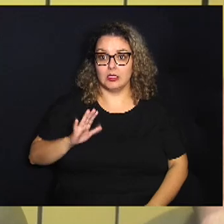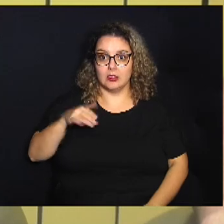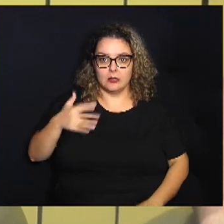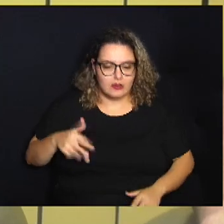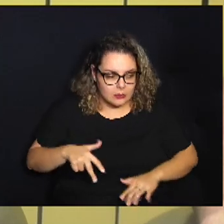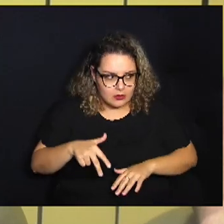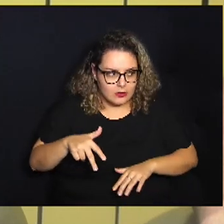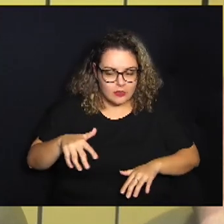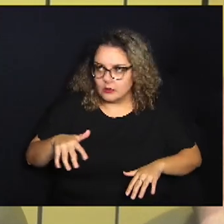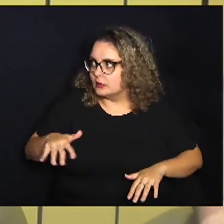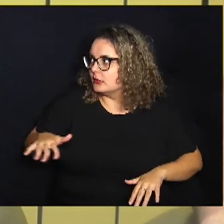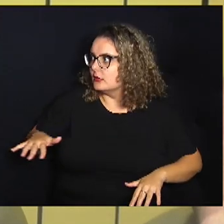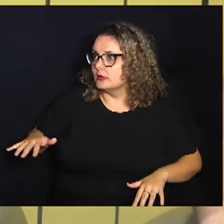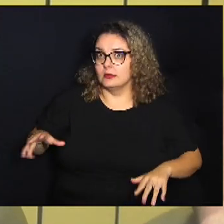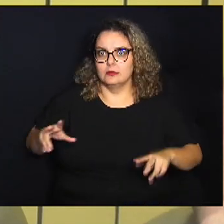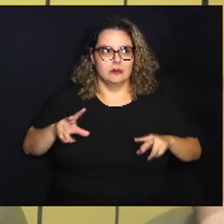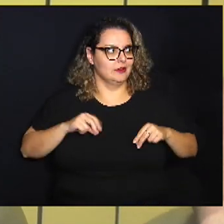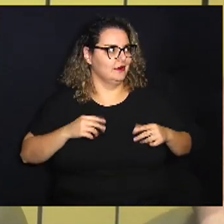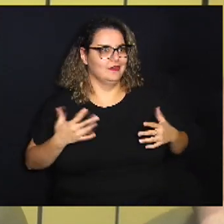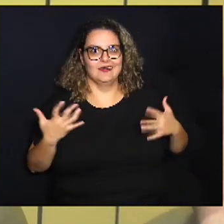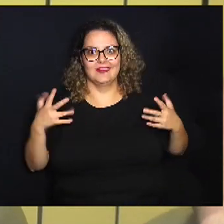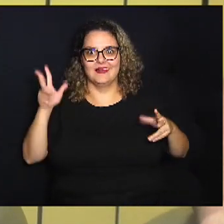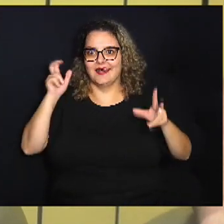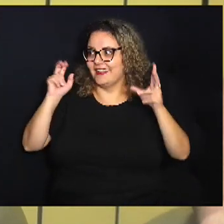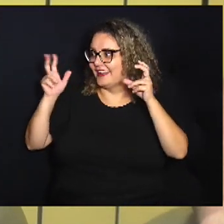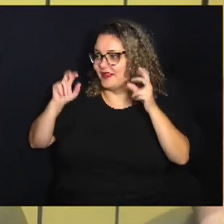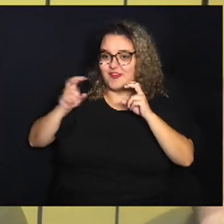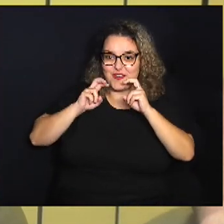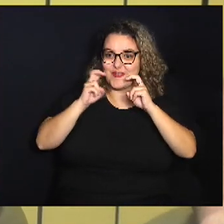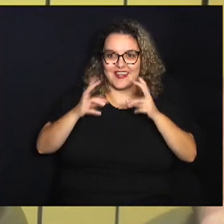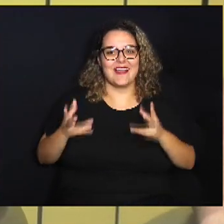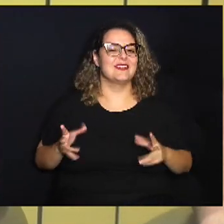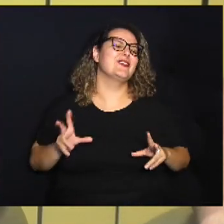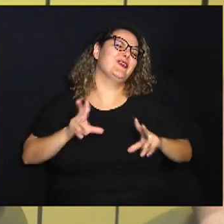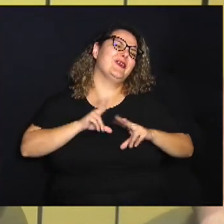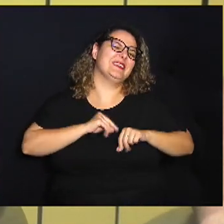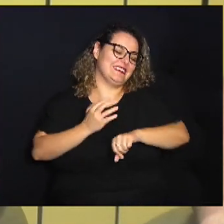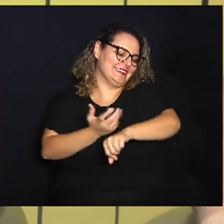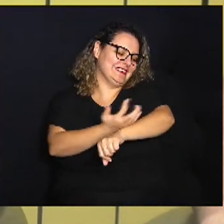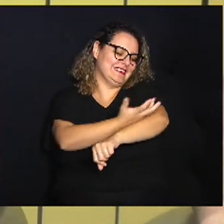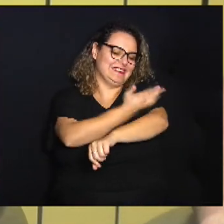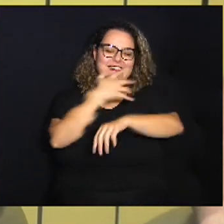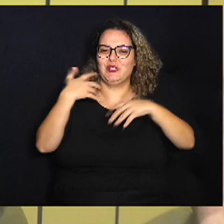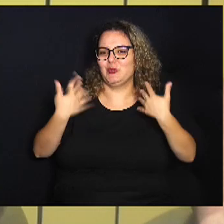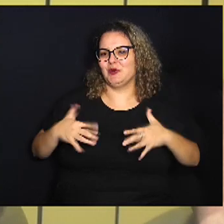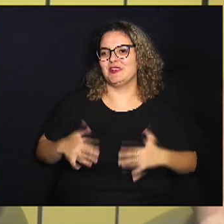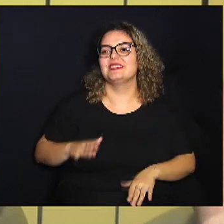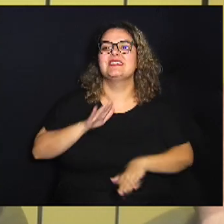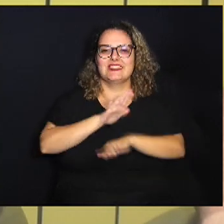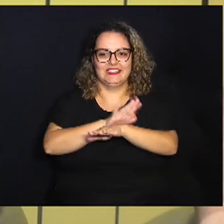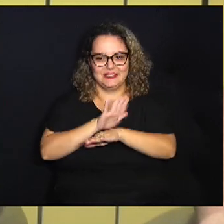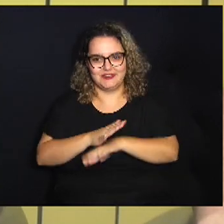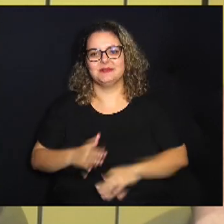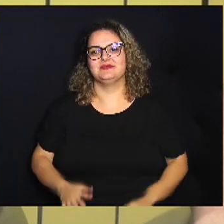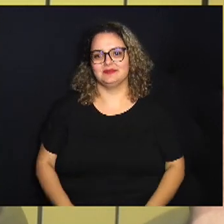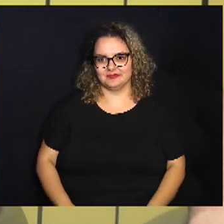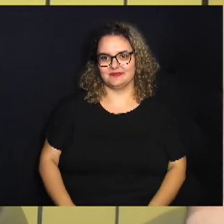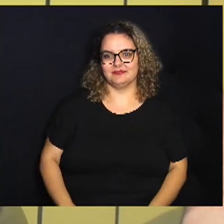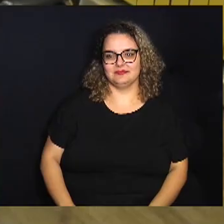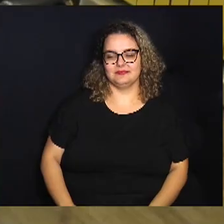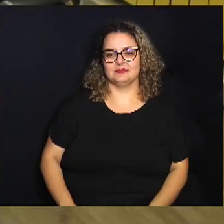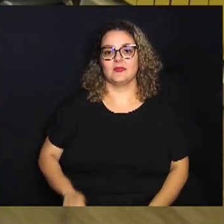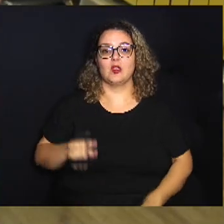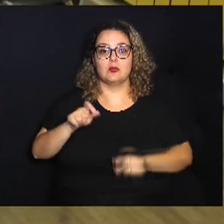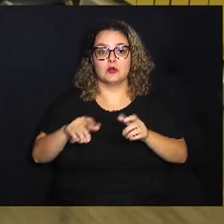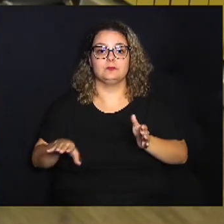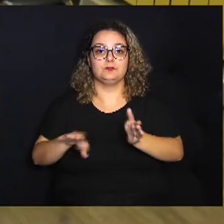da água, você já, nossa, você vai ouvindo o pessoal gritando, sabe? Ajuda demais, nossa. Ó, pessoal, chegou uma notícia